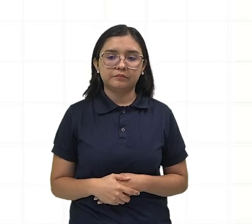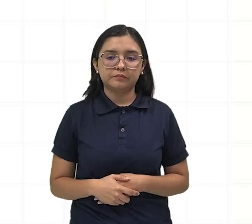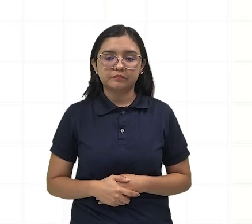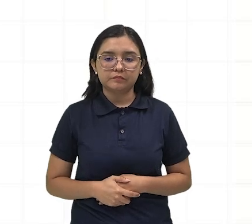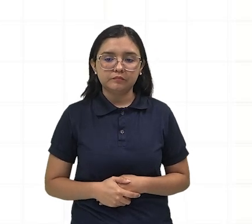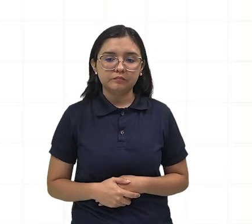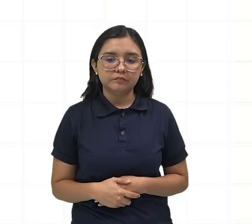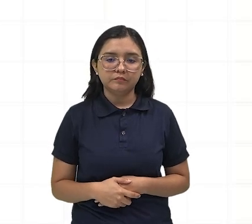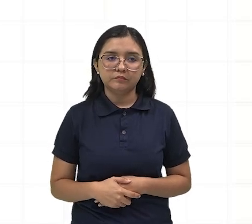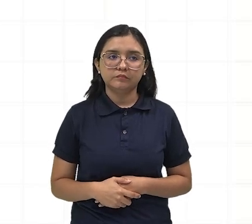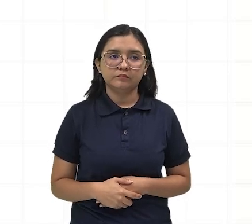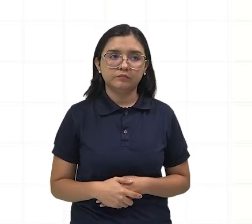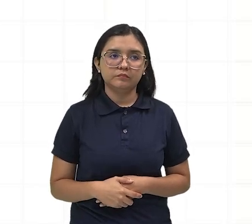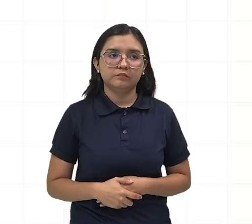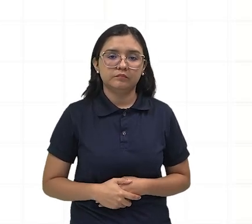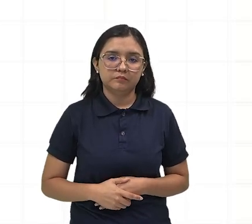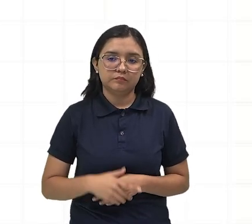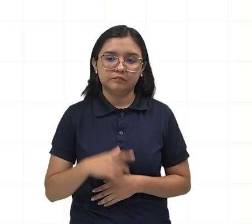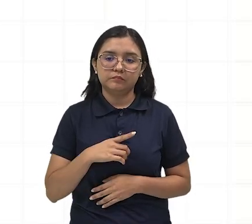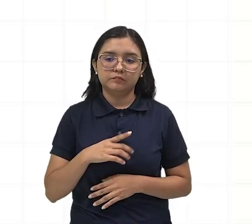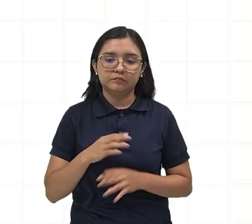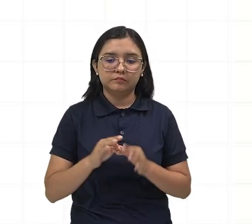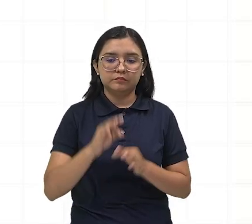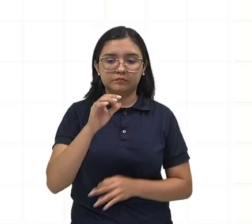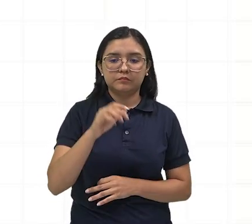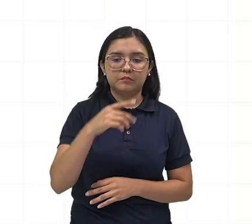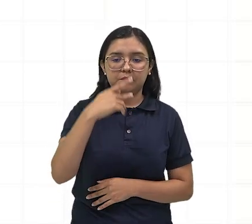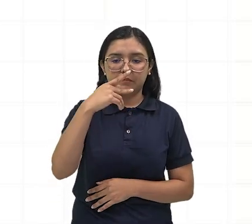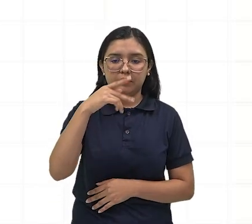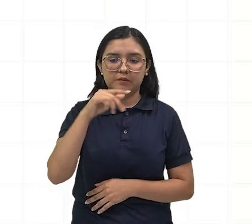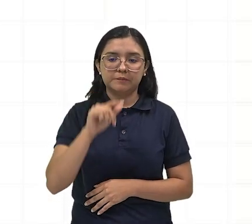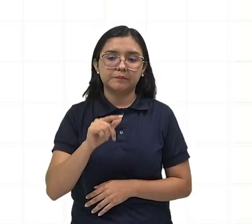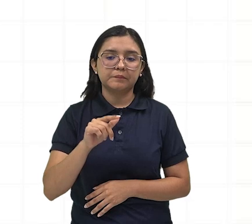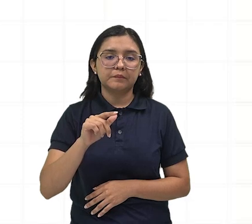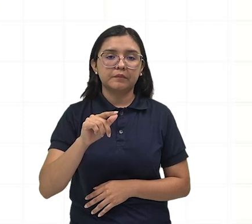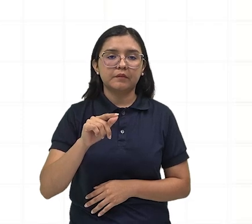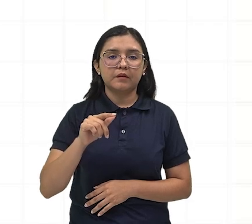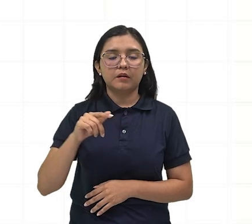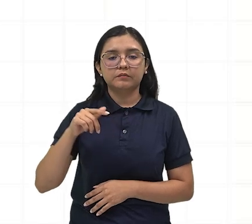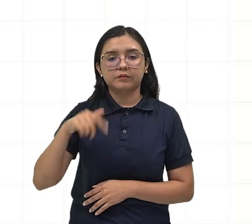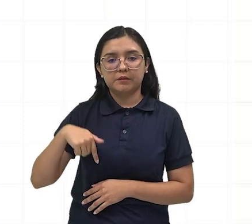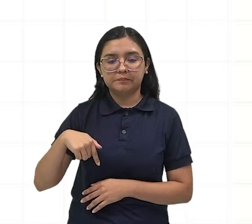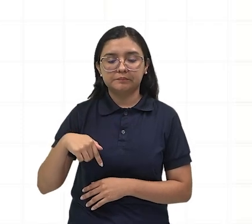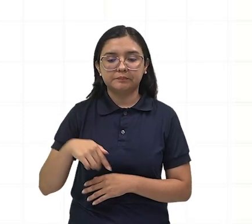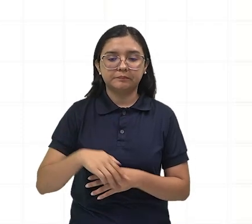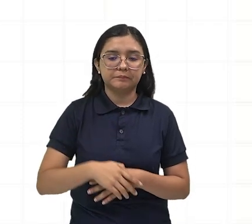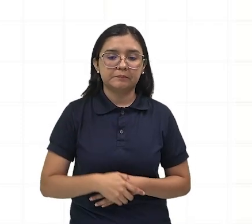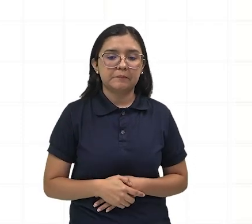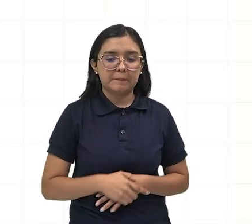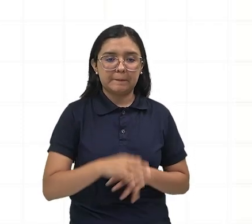O que é o paralelo? Então, temos aqui, ó, vários